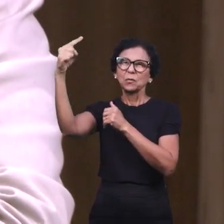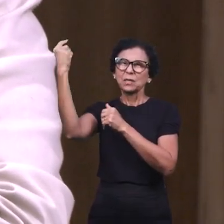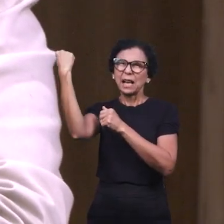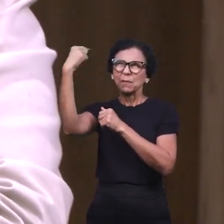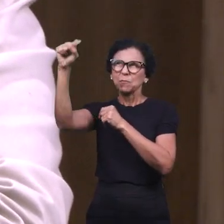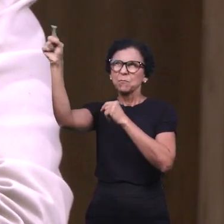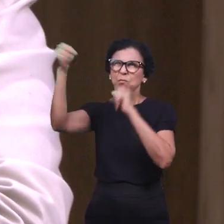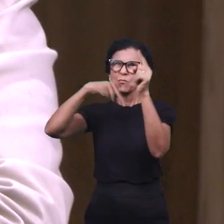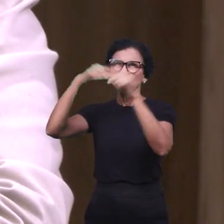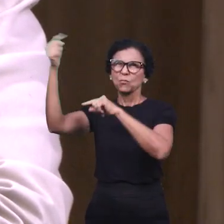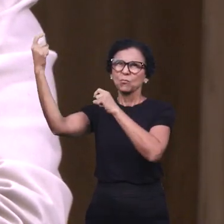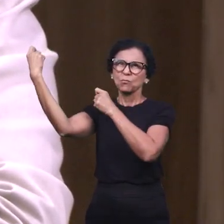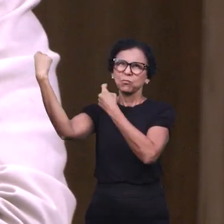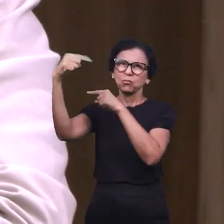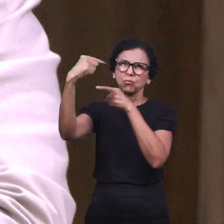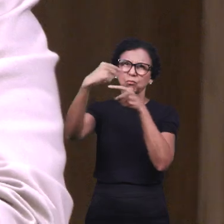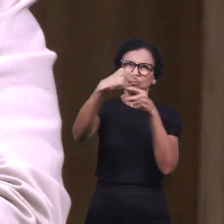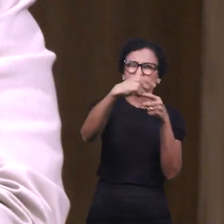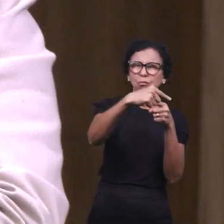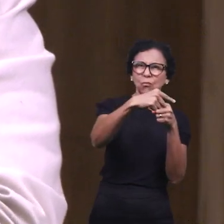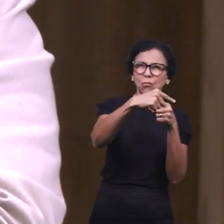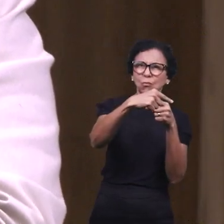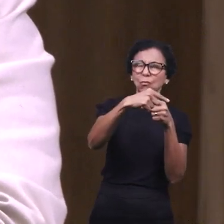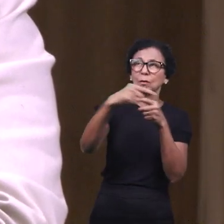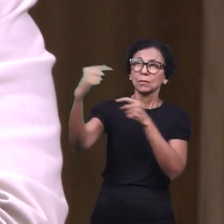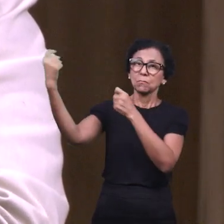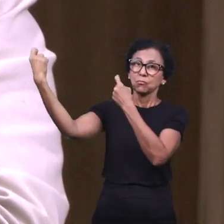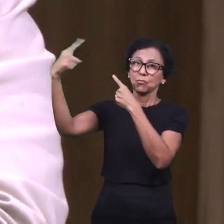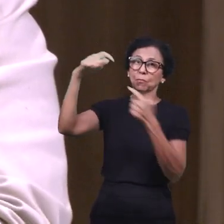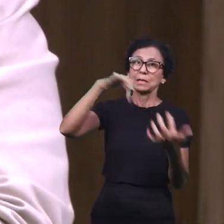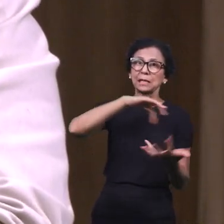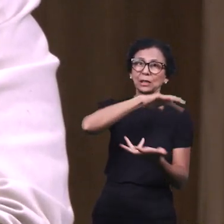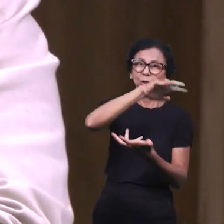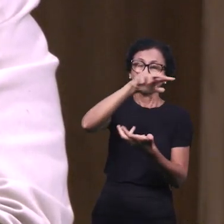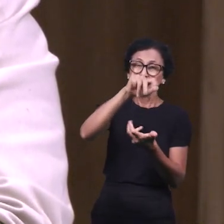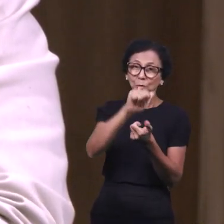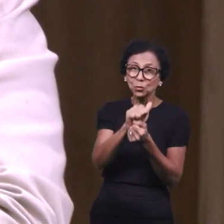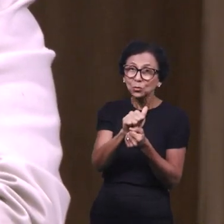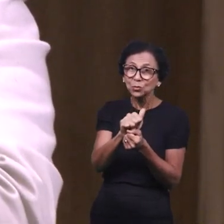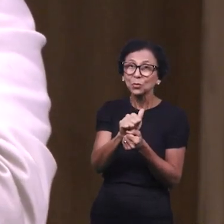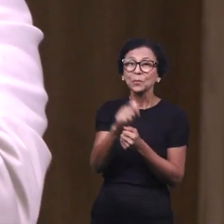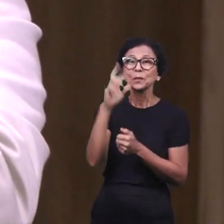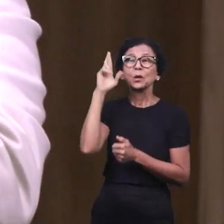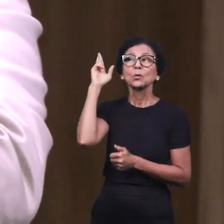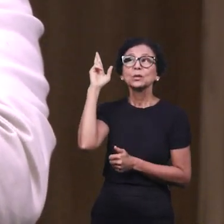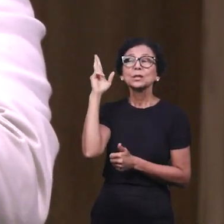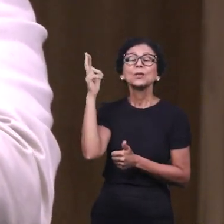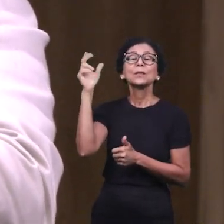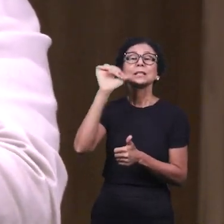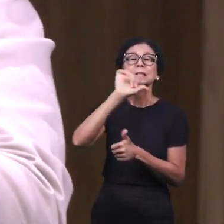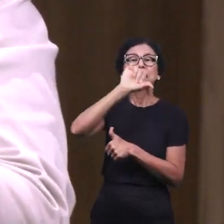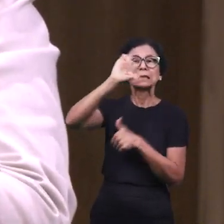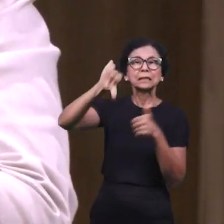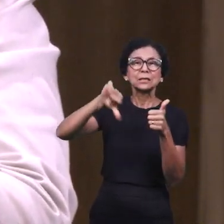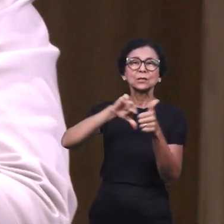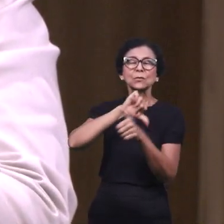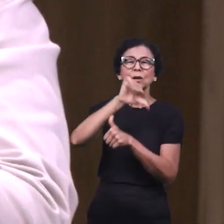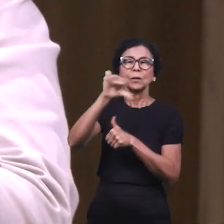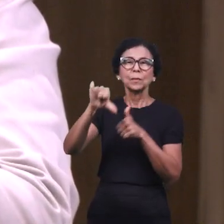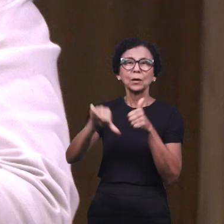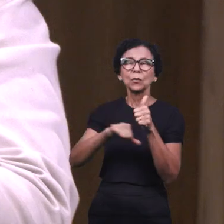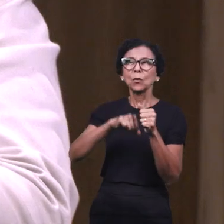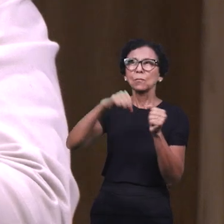vida. Então, sai de lá, mas Deus transforma isso em vida. Ele desvia esses raios solares para os